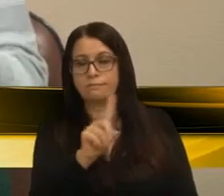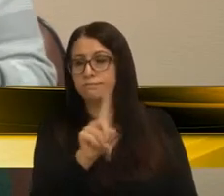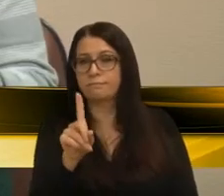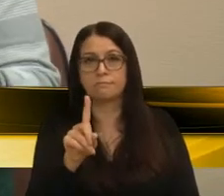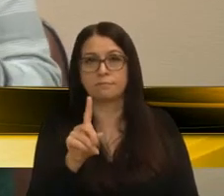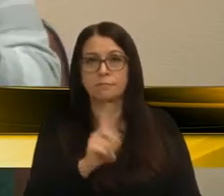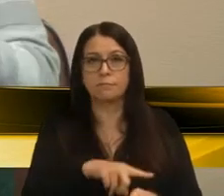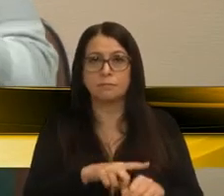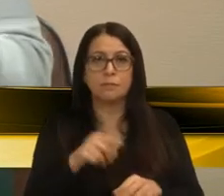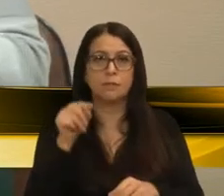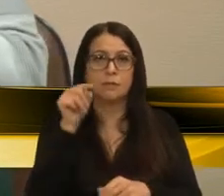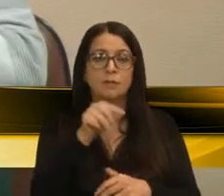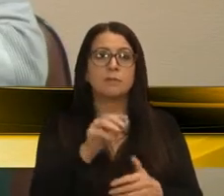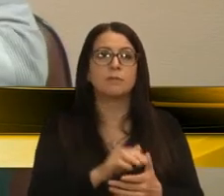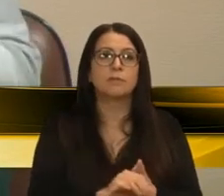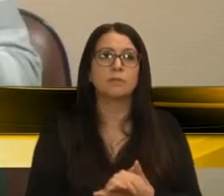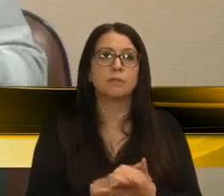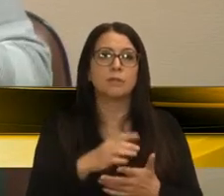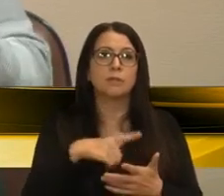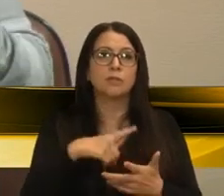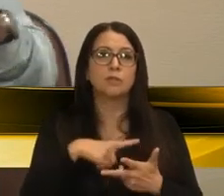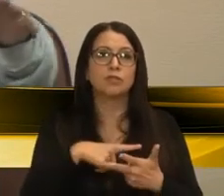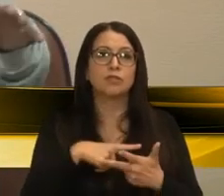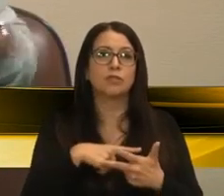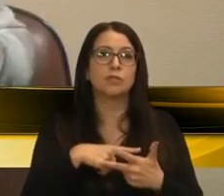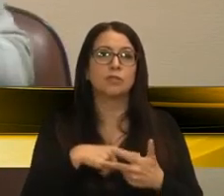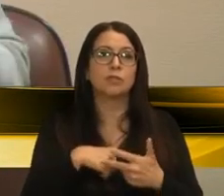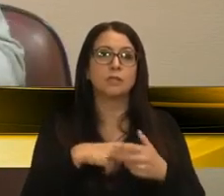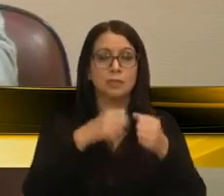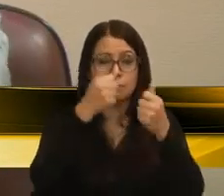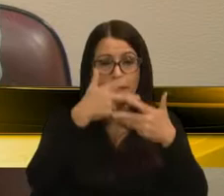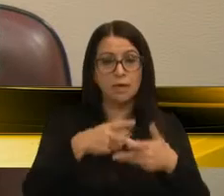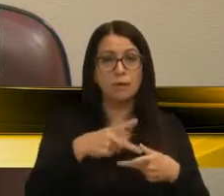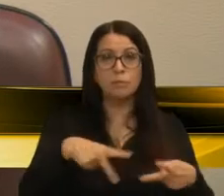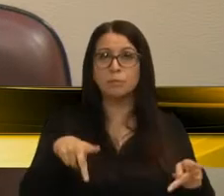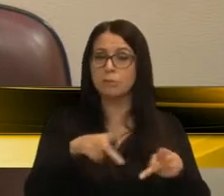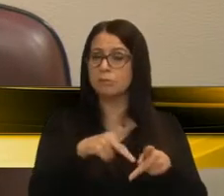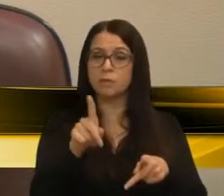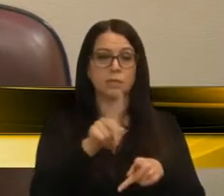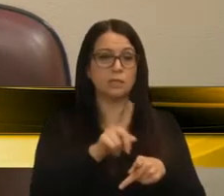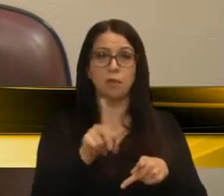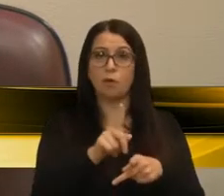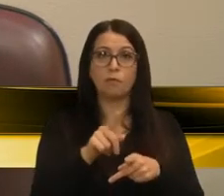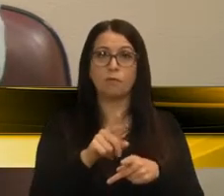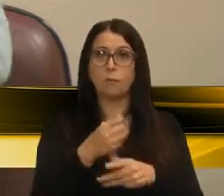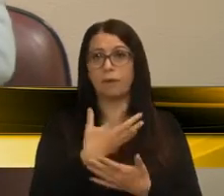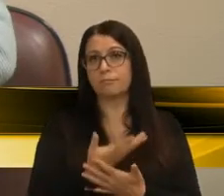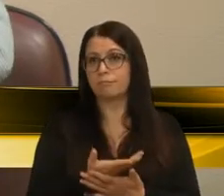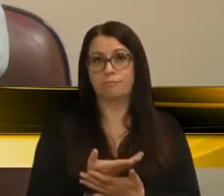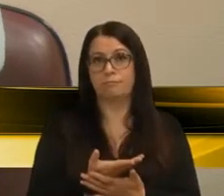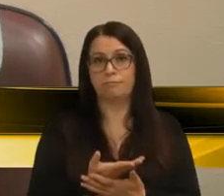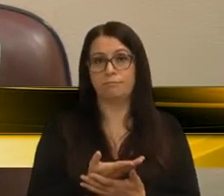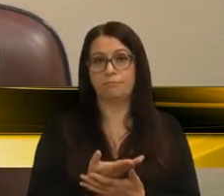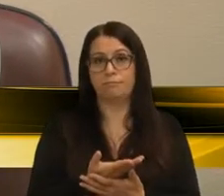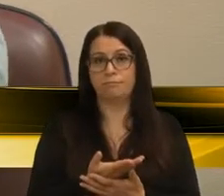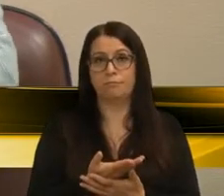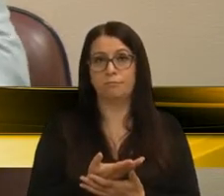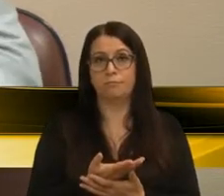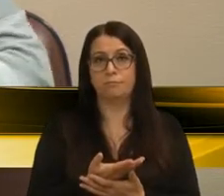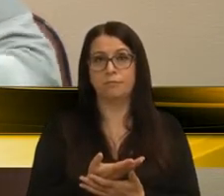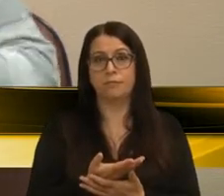momento que nós fomos, já tinha sido definido pela população que não ficou bem. E